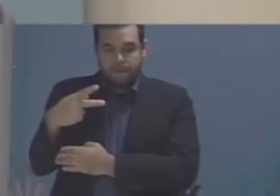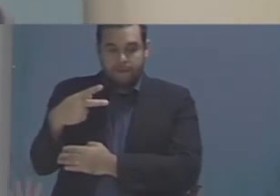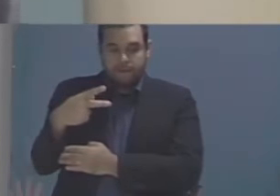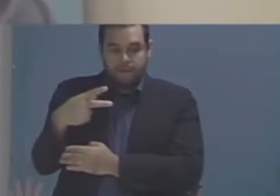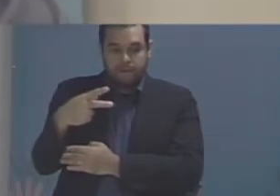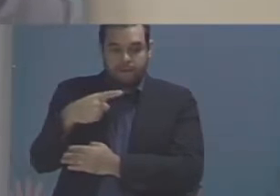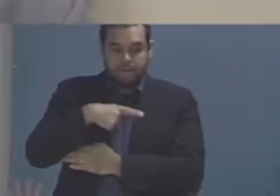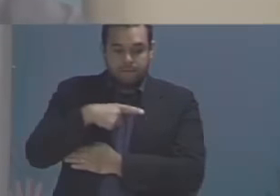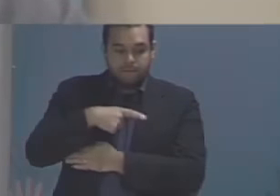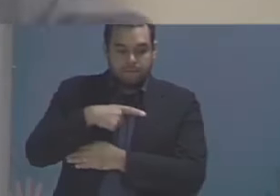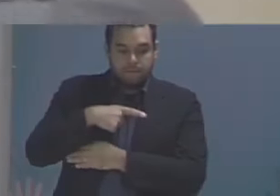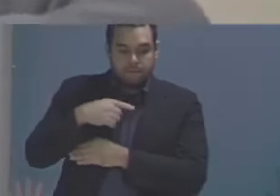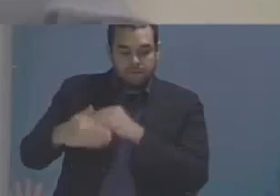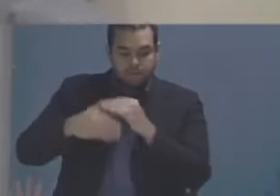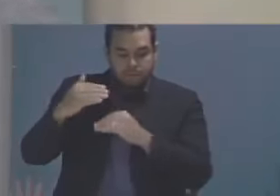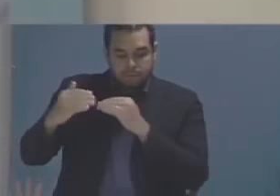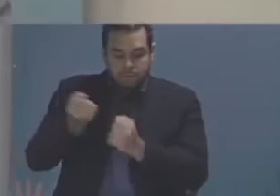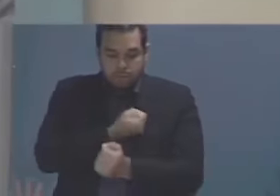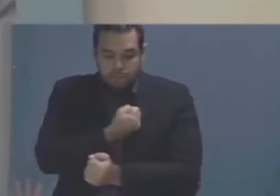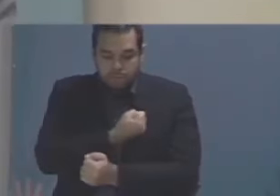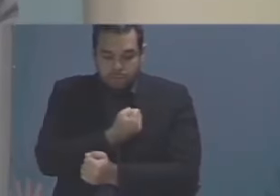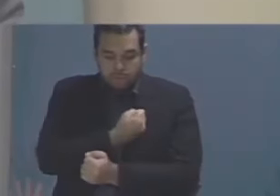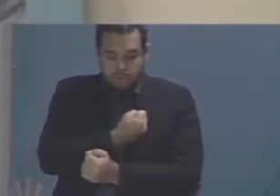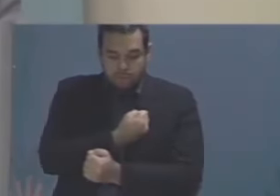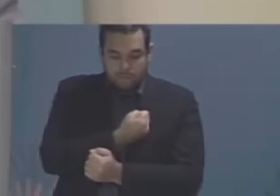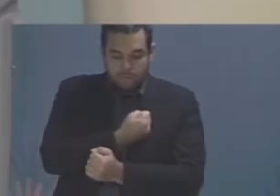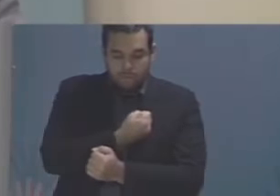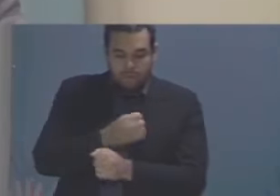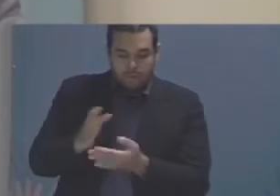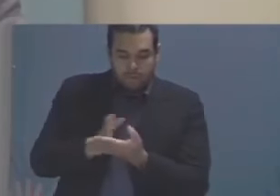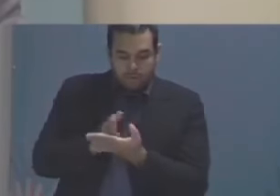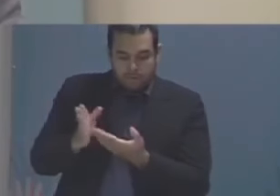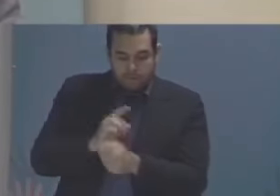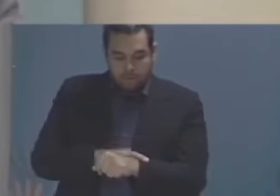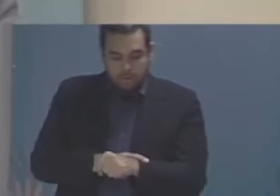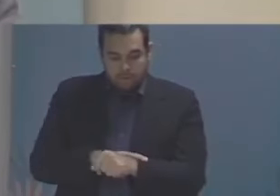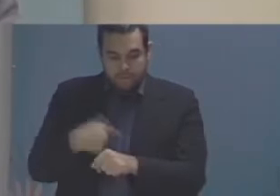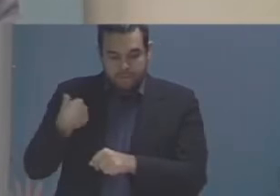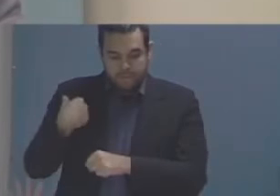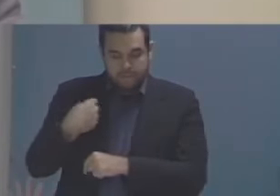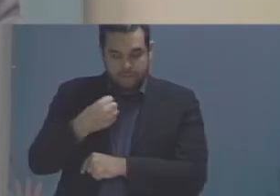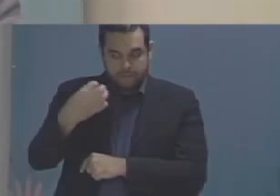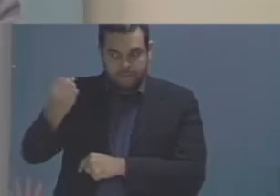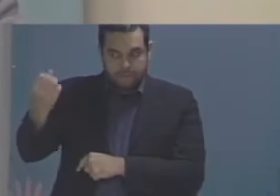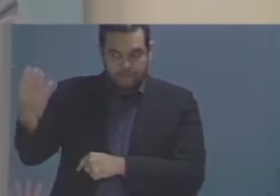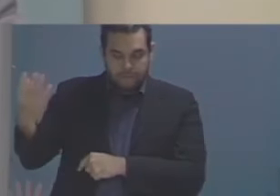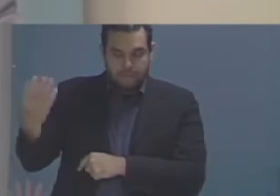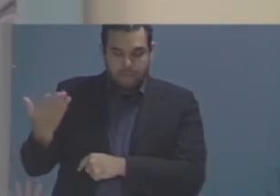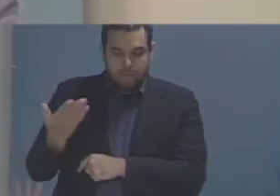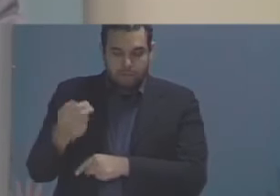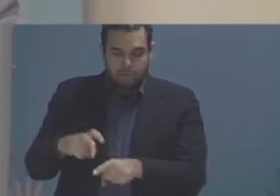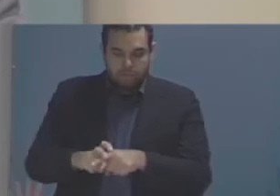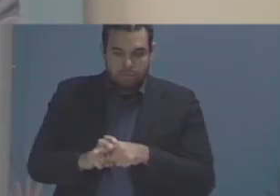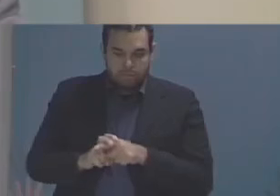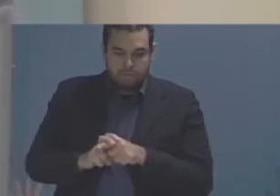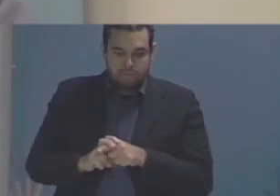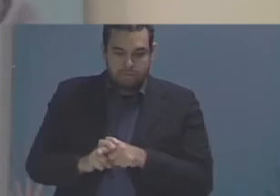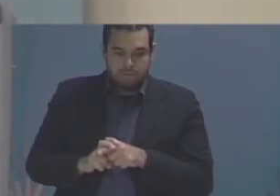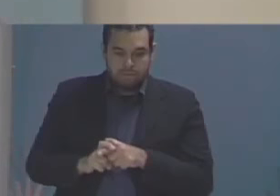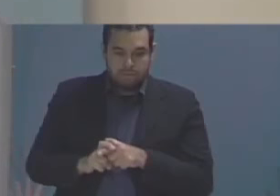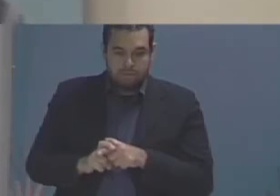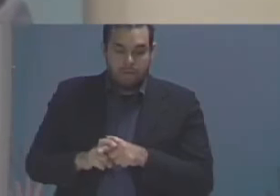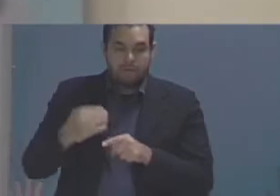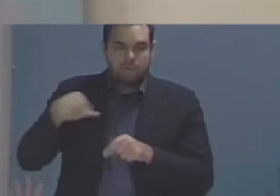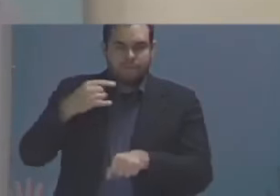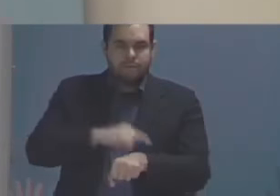X, grupo Y, e me lembra muito, em alguns momentos eu faço algumas viagens e todos nós temos nossas limitações. Uma vez eu estava num banheiro